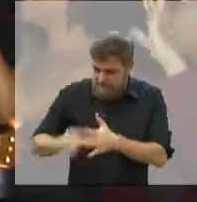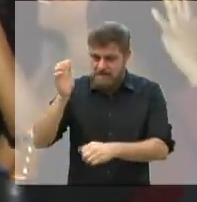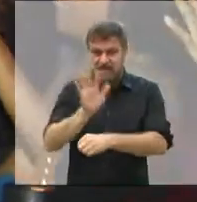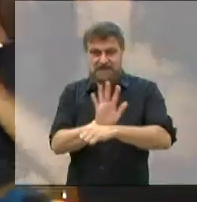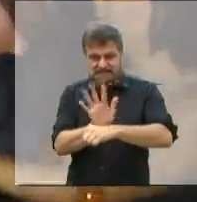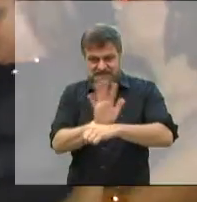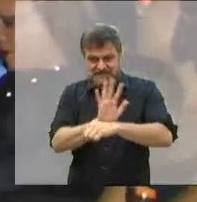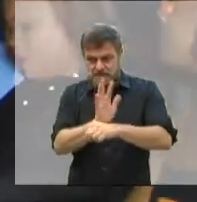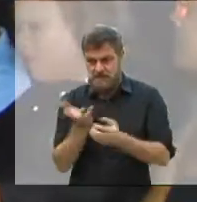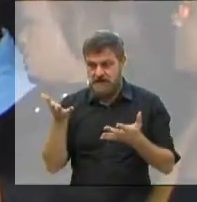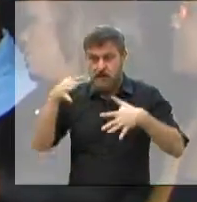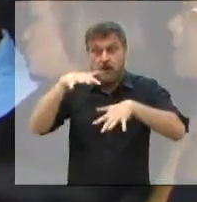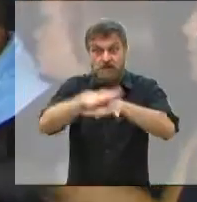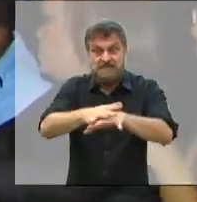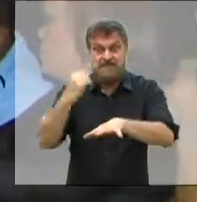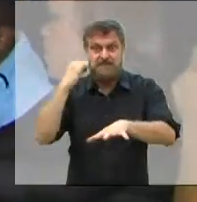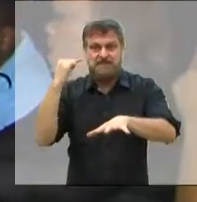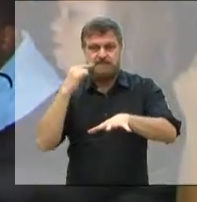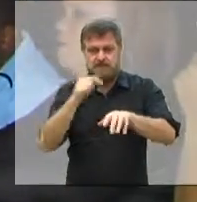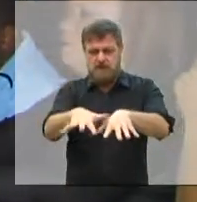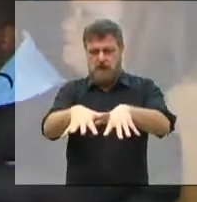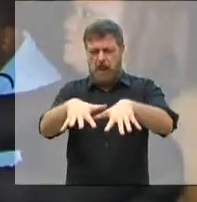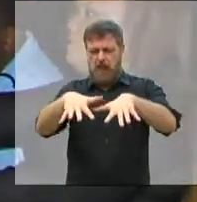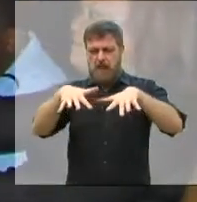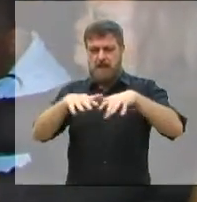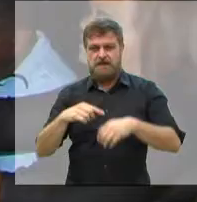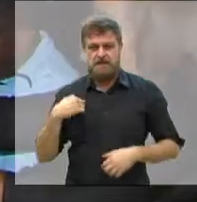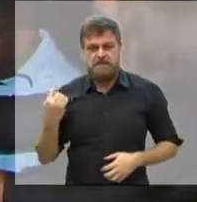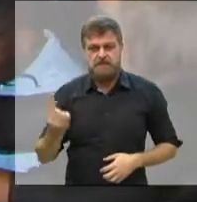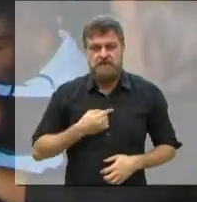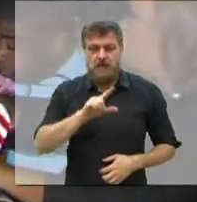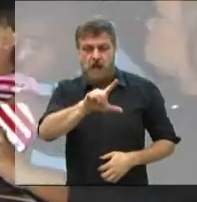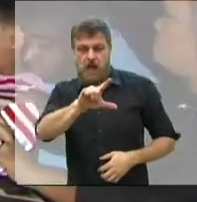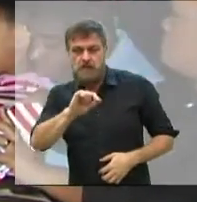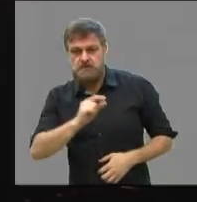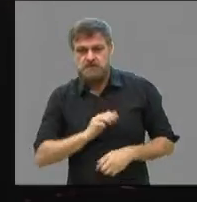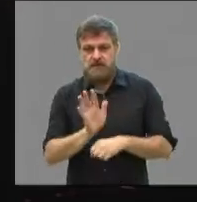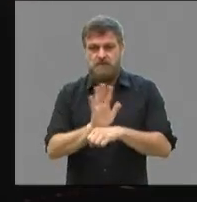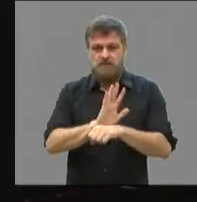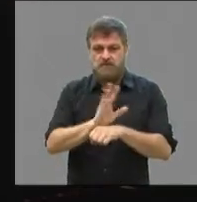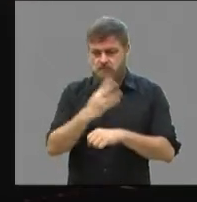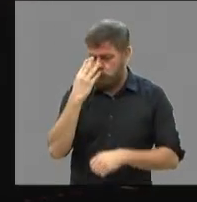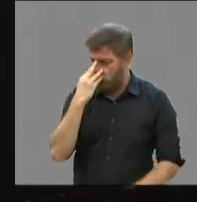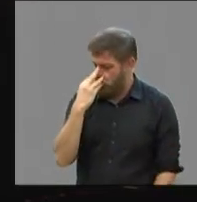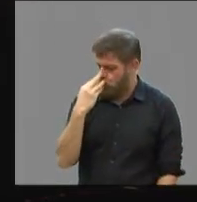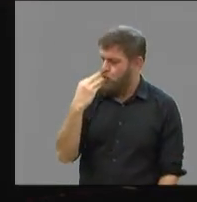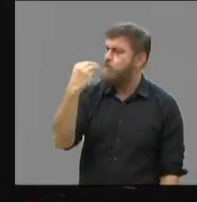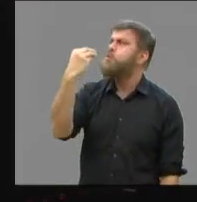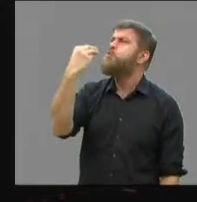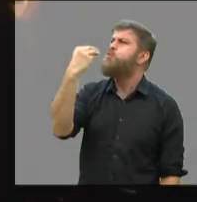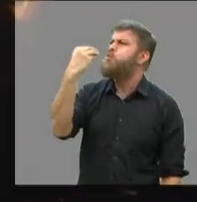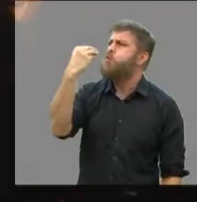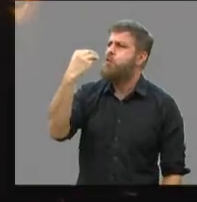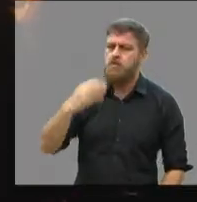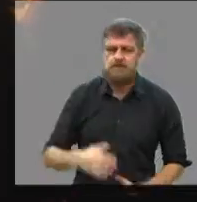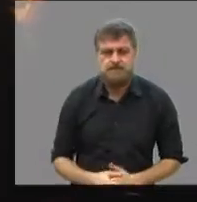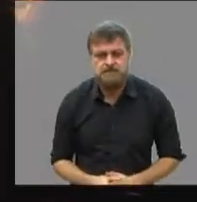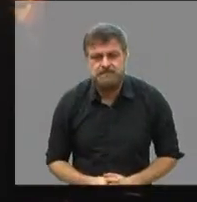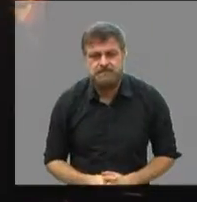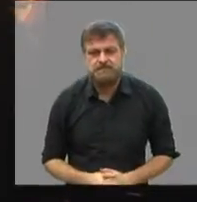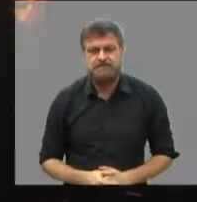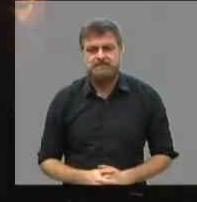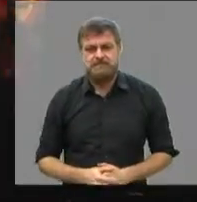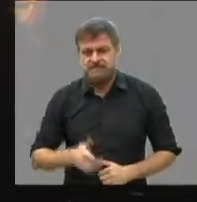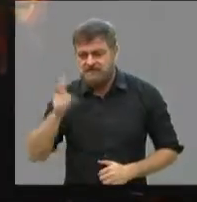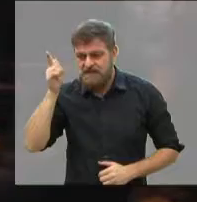aqui inclusiva, onde que nós escolhemos um filme que era o Alfa, a história de um lobo,